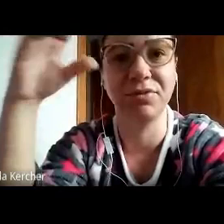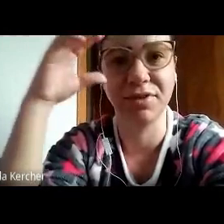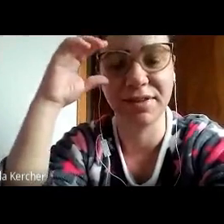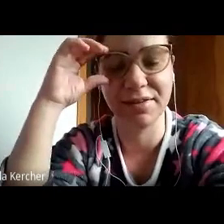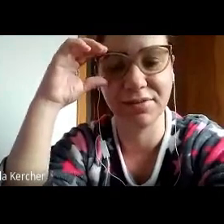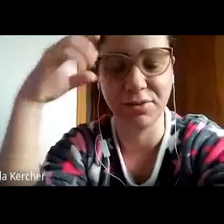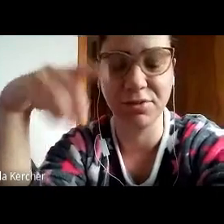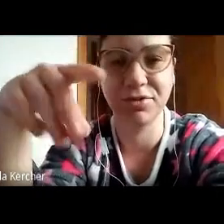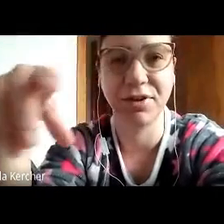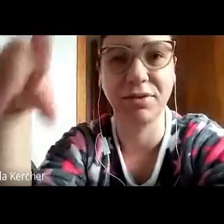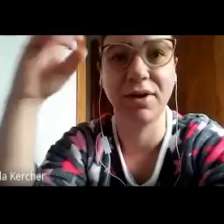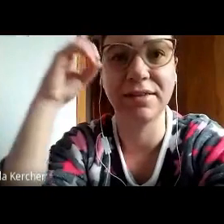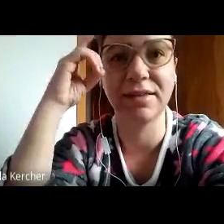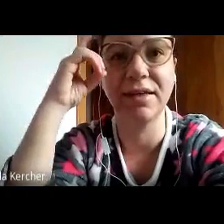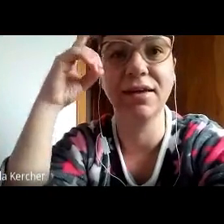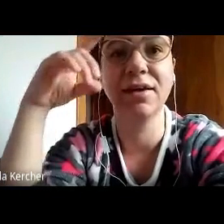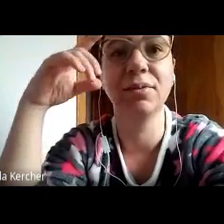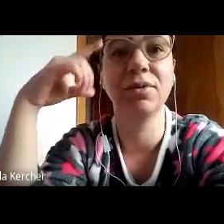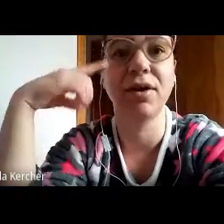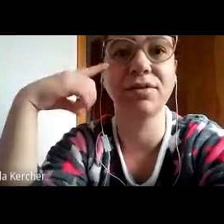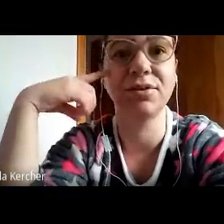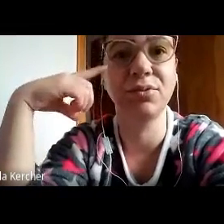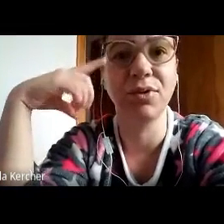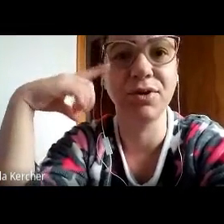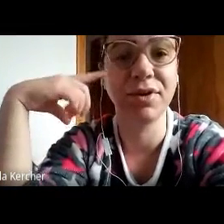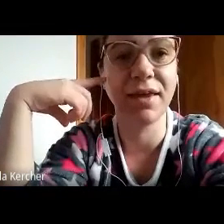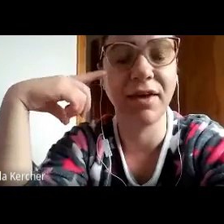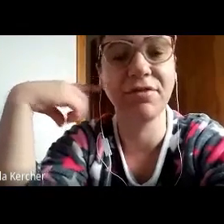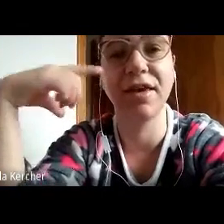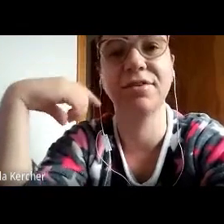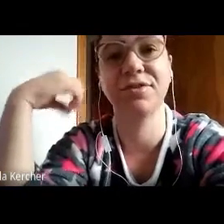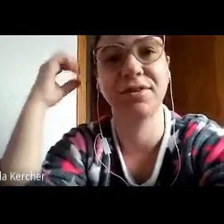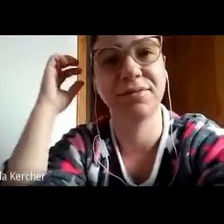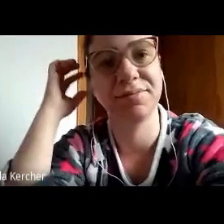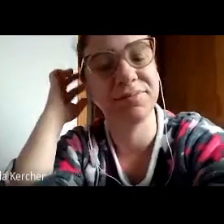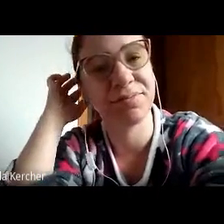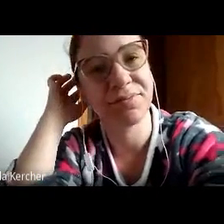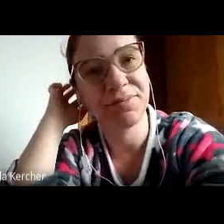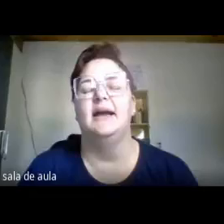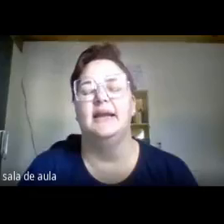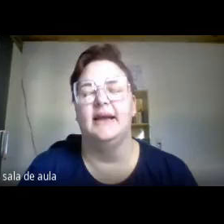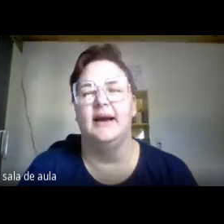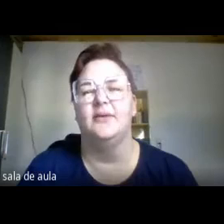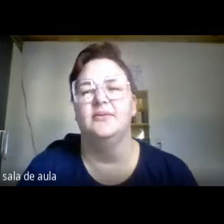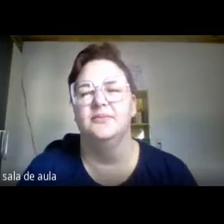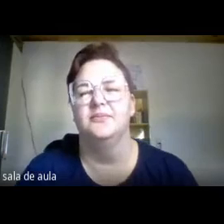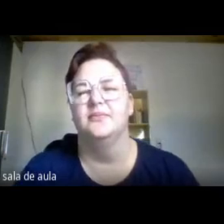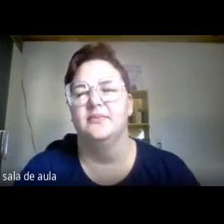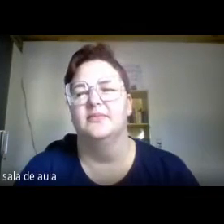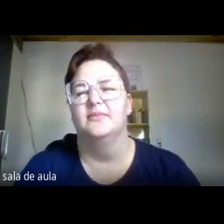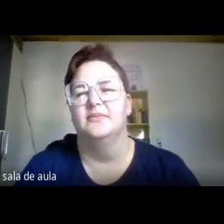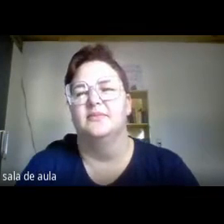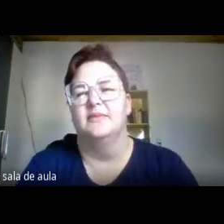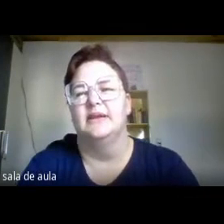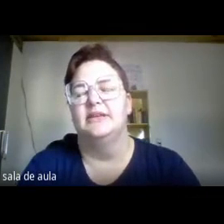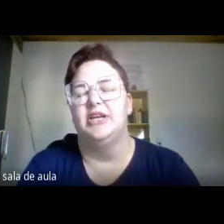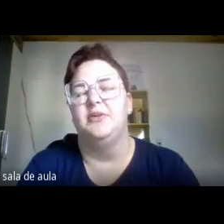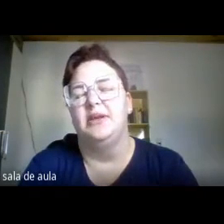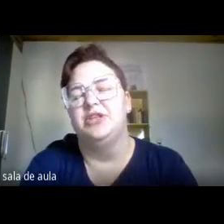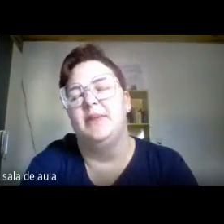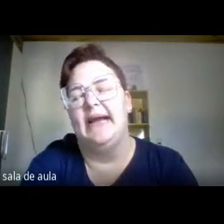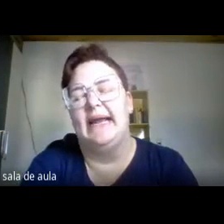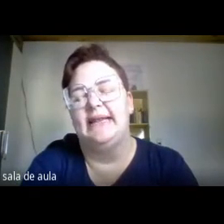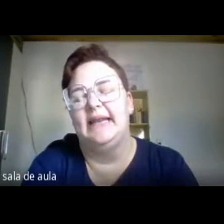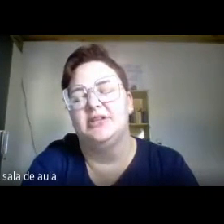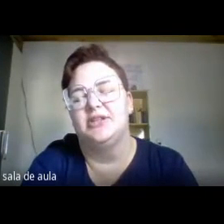batizou, como tu falou, assim, por causa do olho que é verde. Ah, legal.